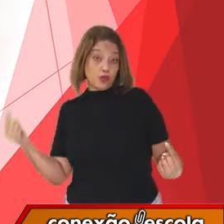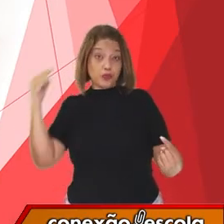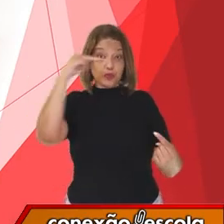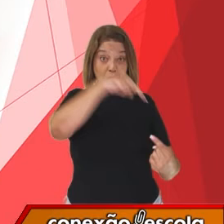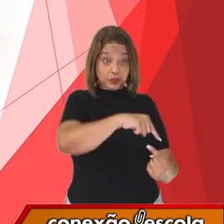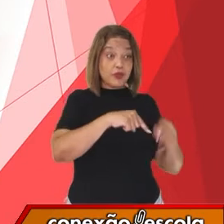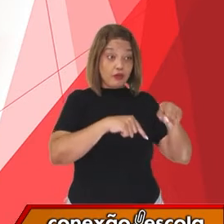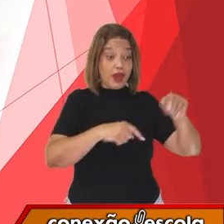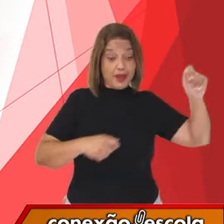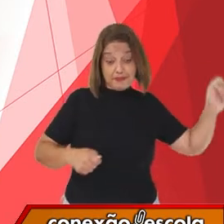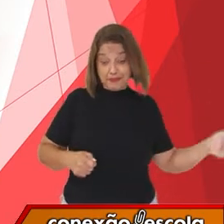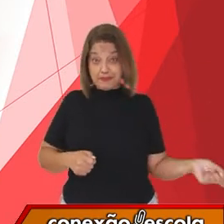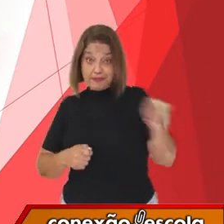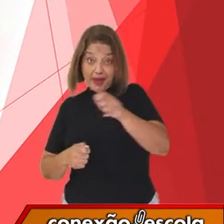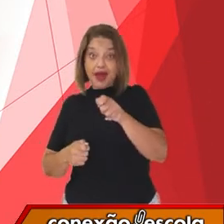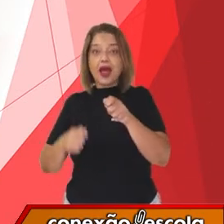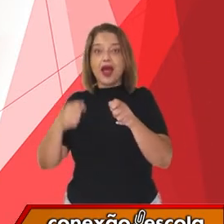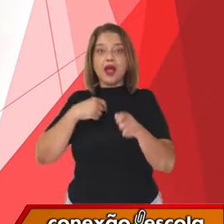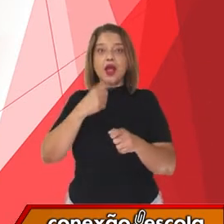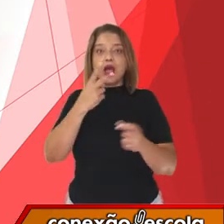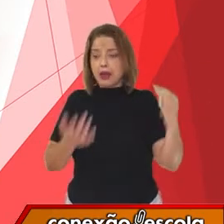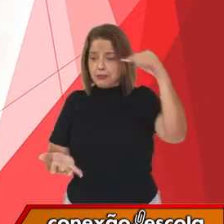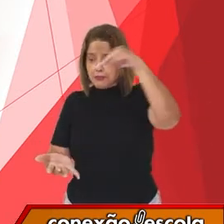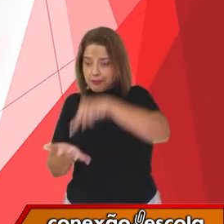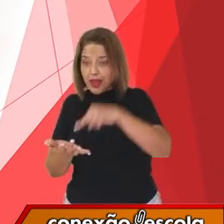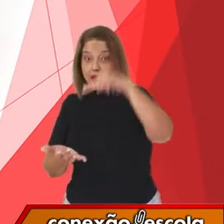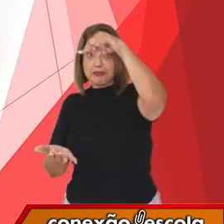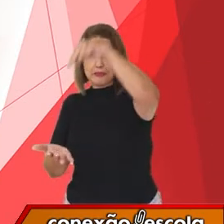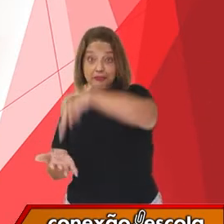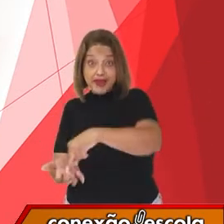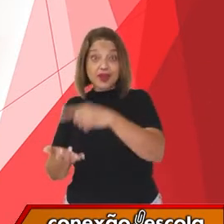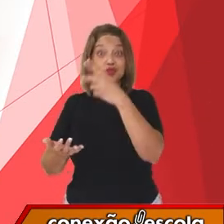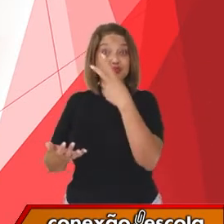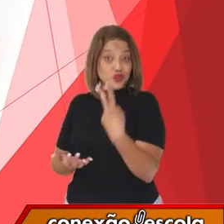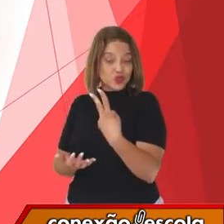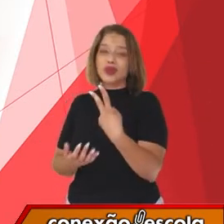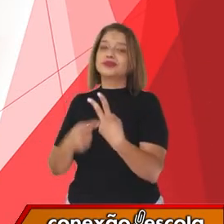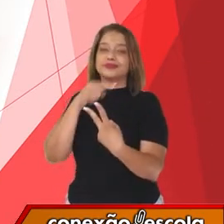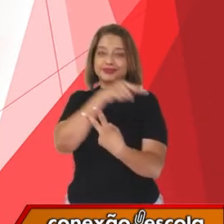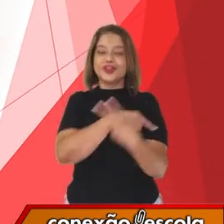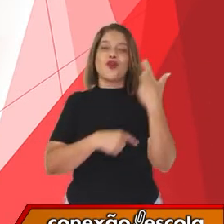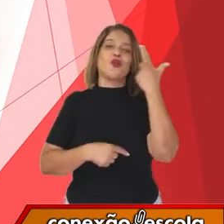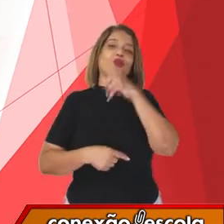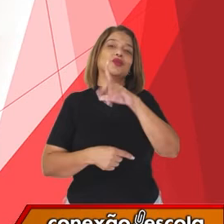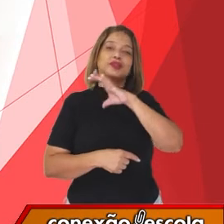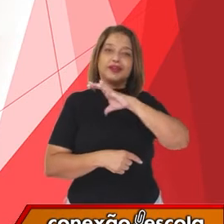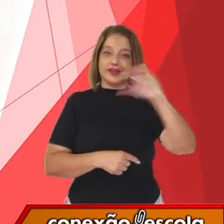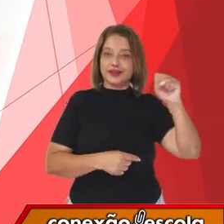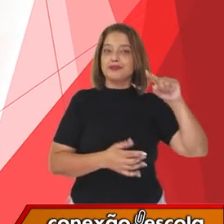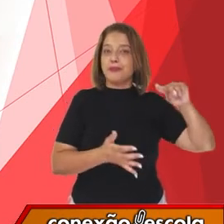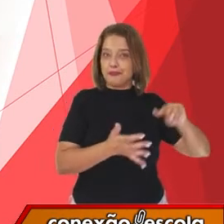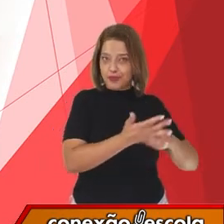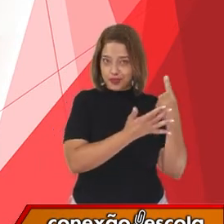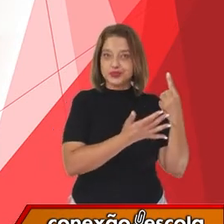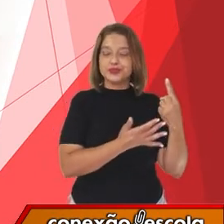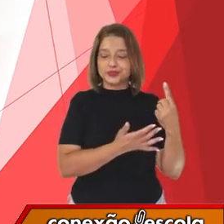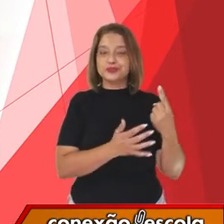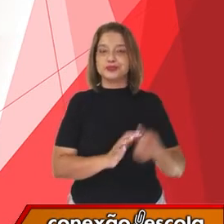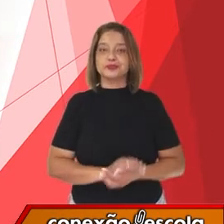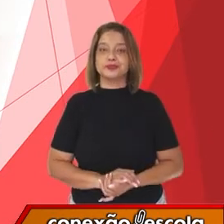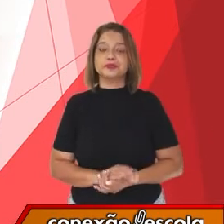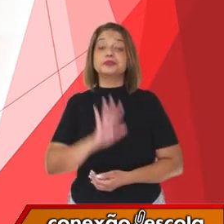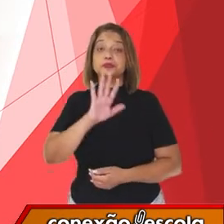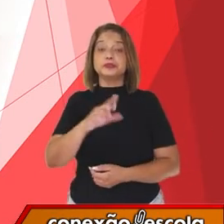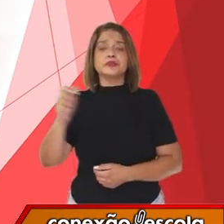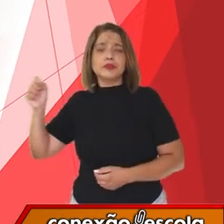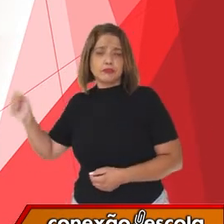eu permitir que a bola quique 2 vezes ou mais na minha quadra, você ganha o ponto. O tênis